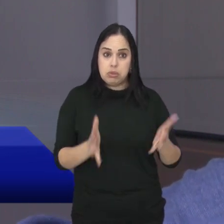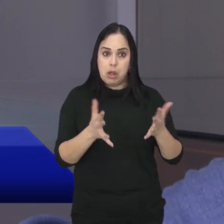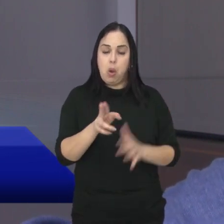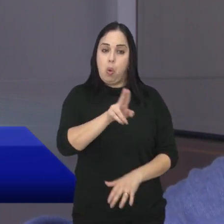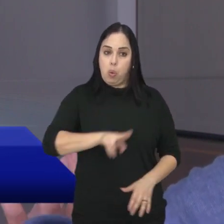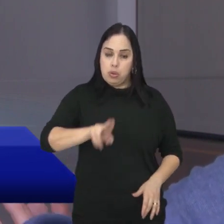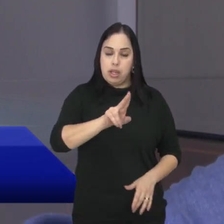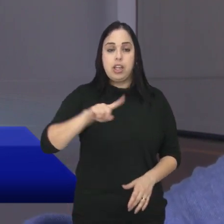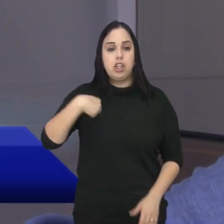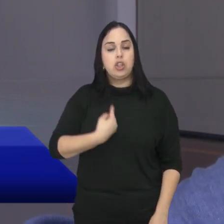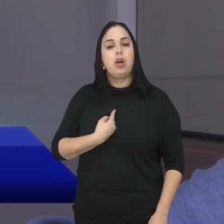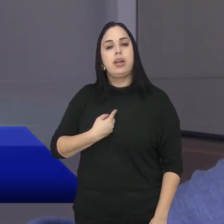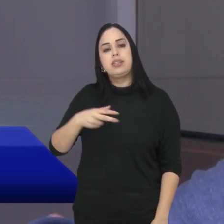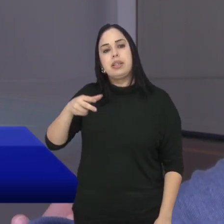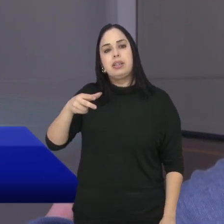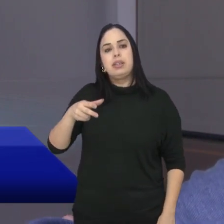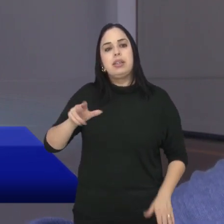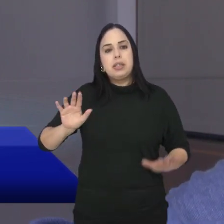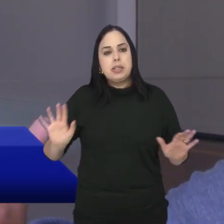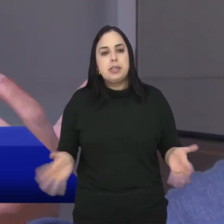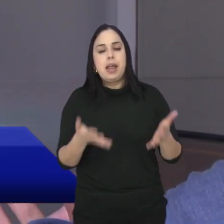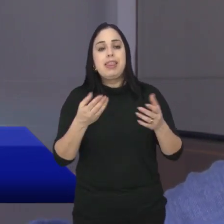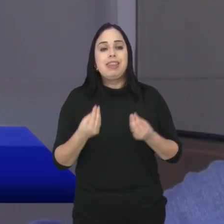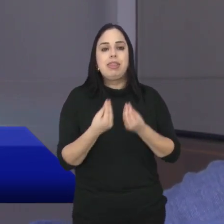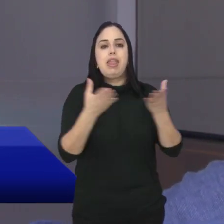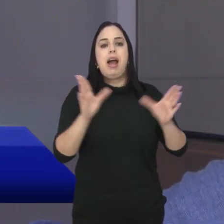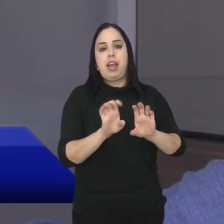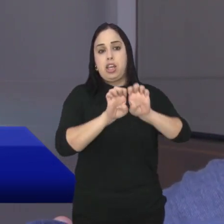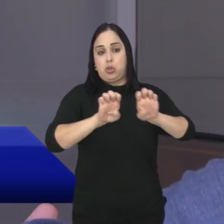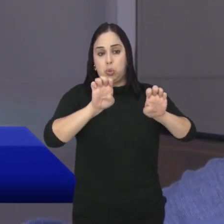incentivado, e o incentivo que a gente, enquanto poder público, faz é